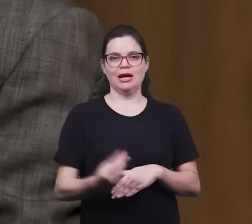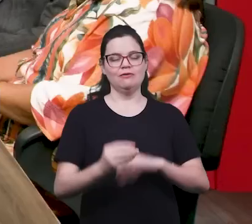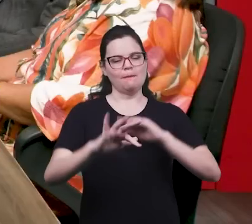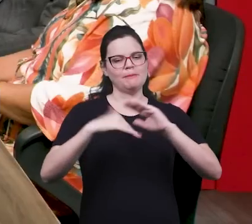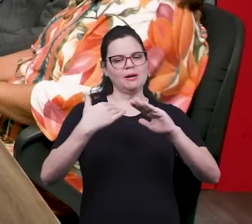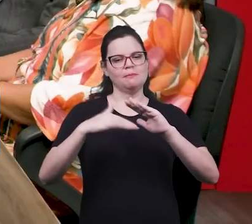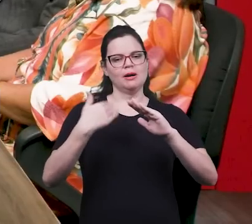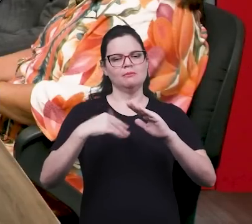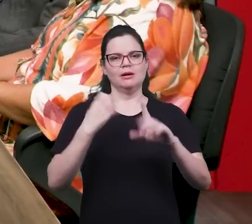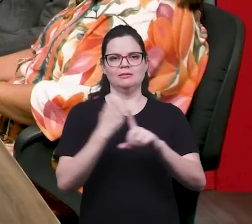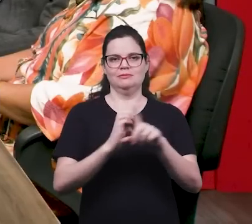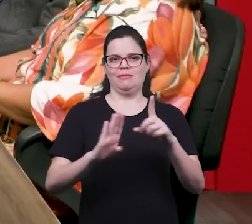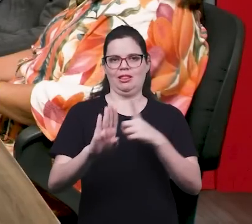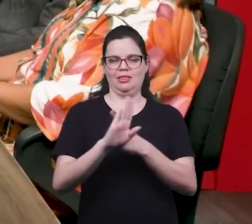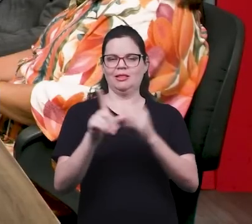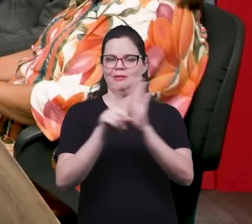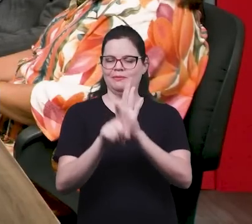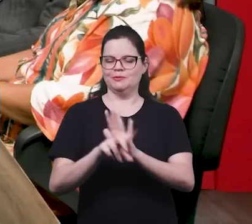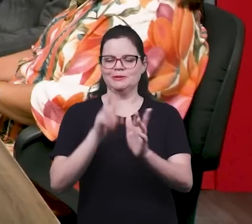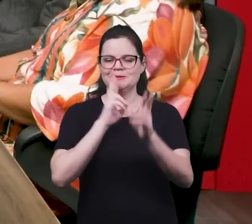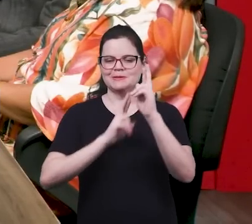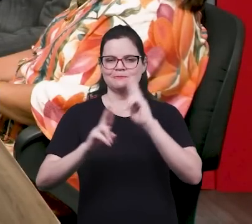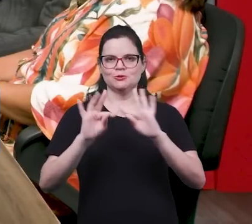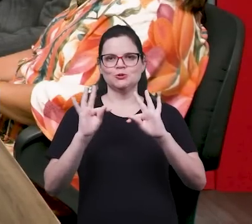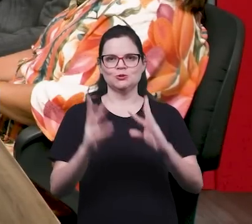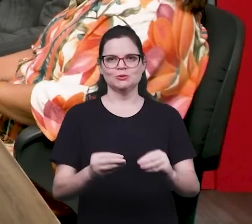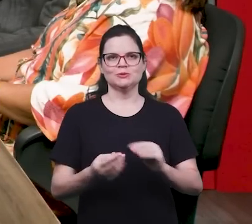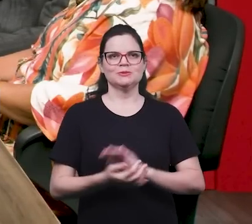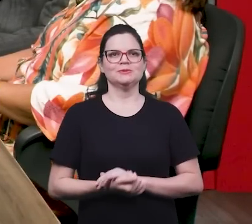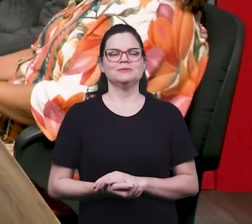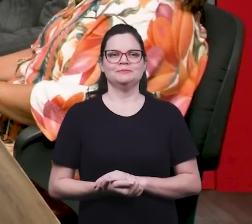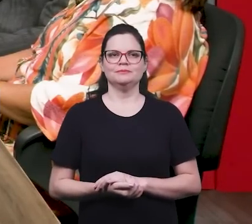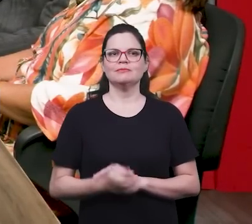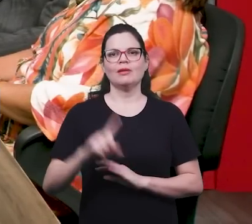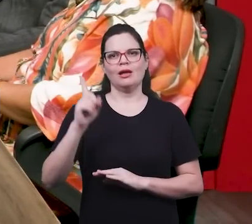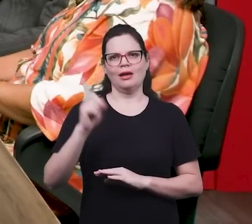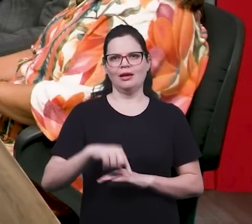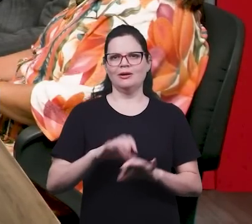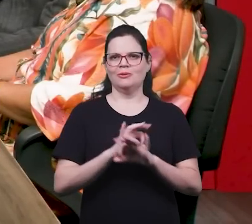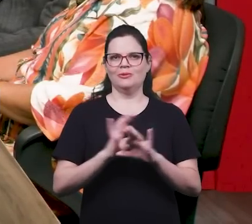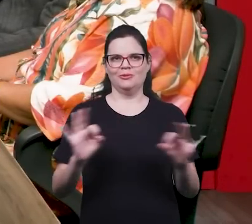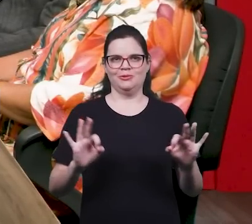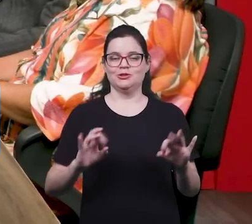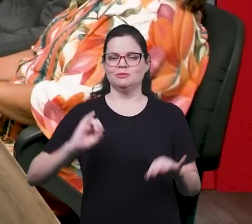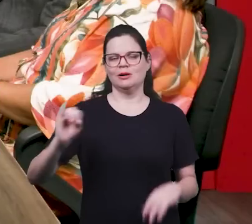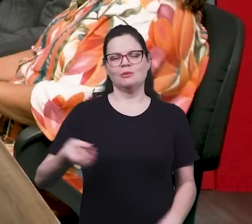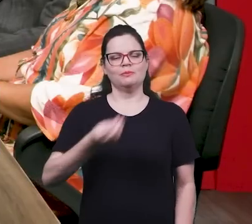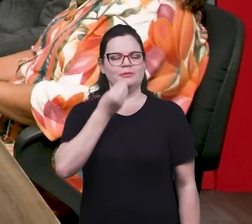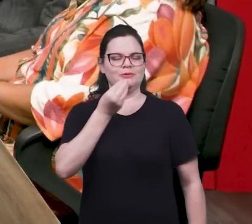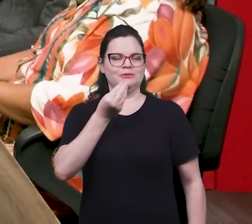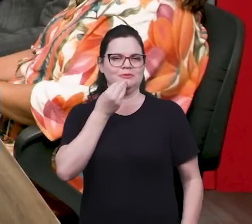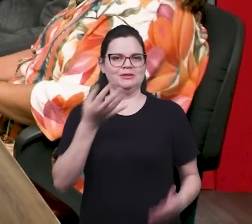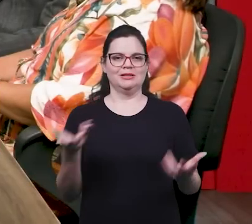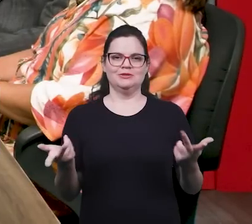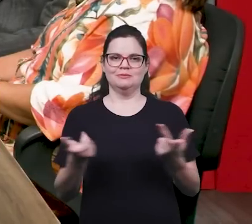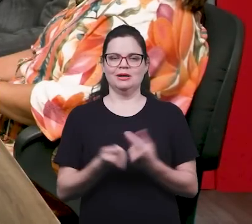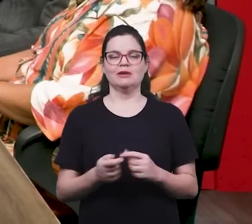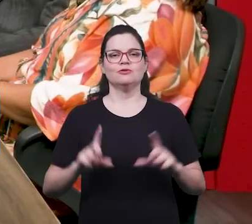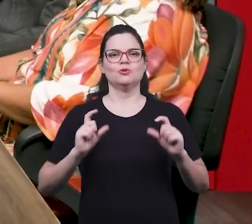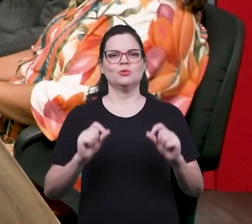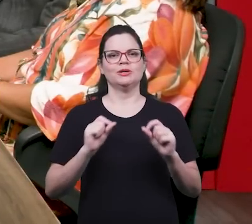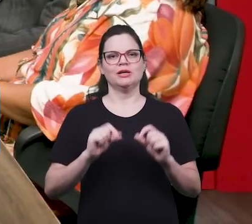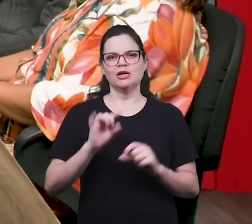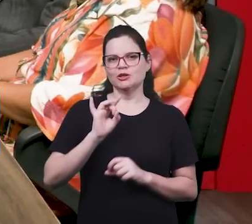África. Bênção. Acho que esse é um registro tão importante, uma oportunidade de conhecermos